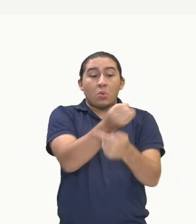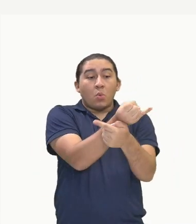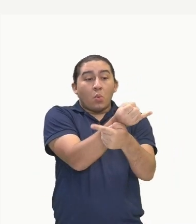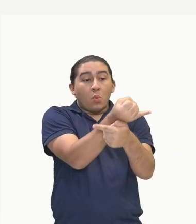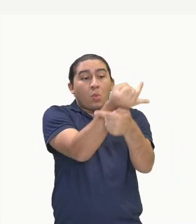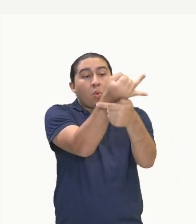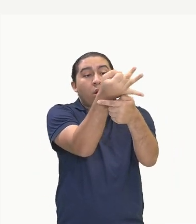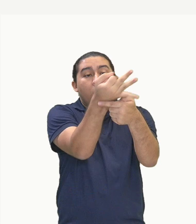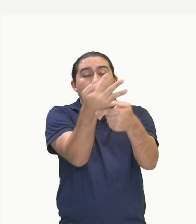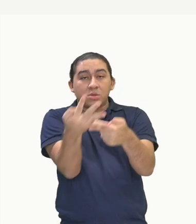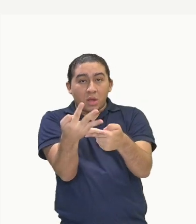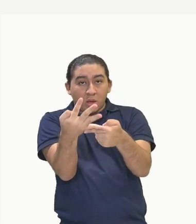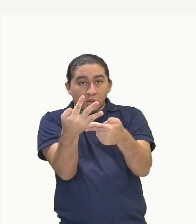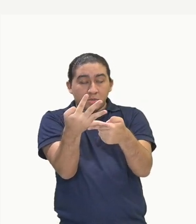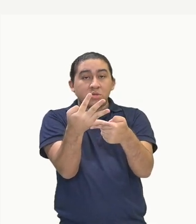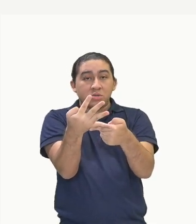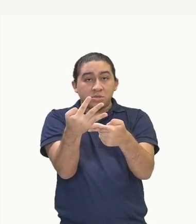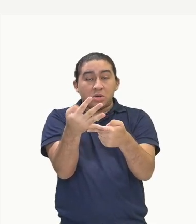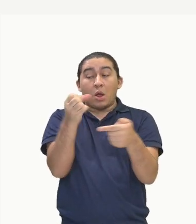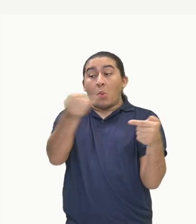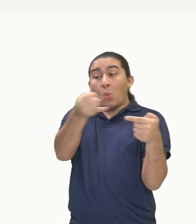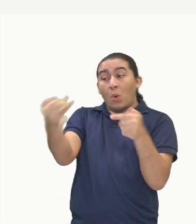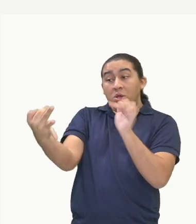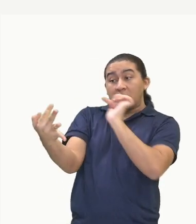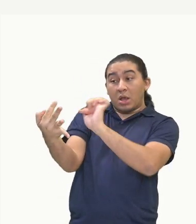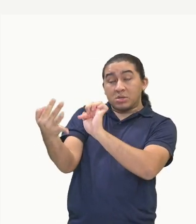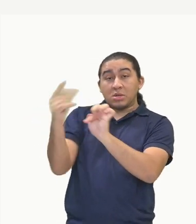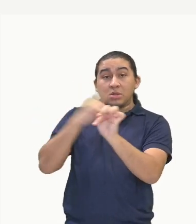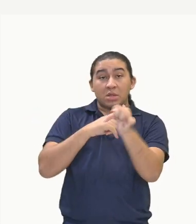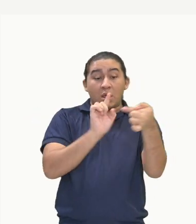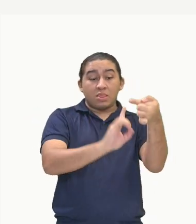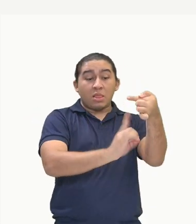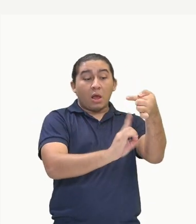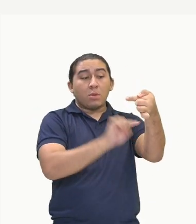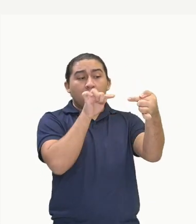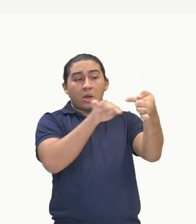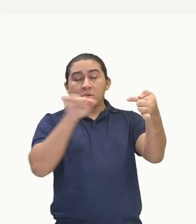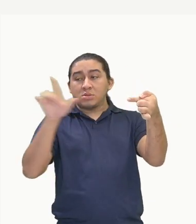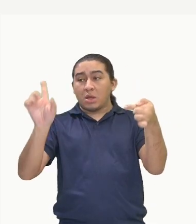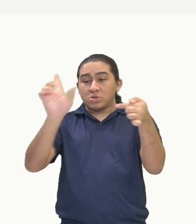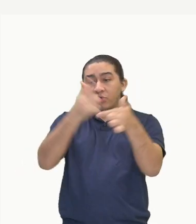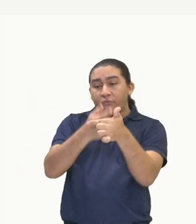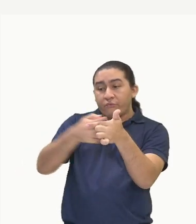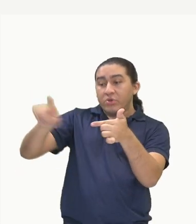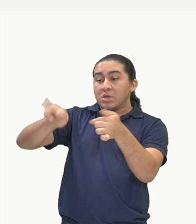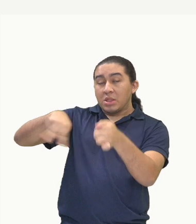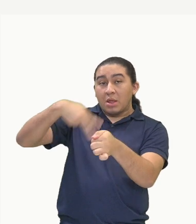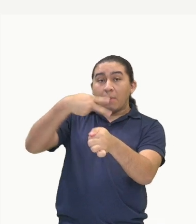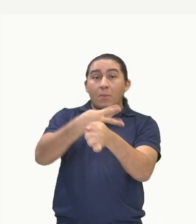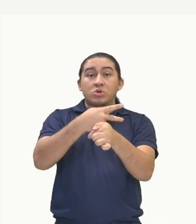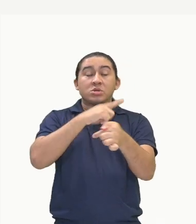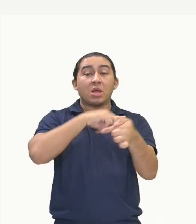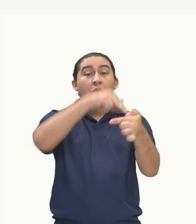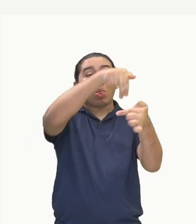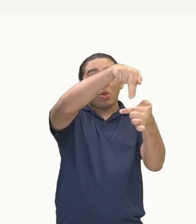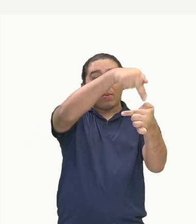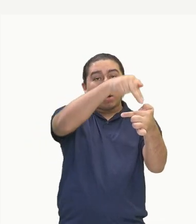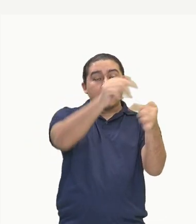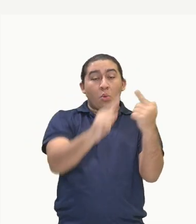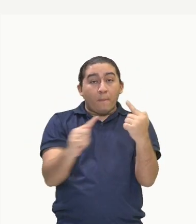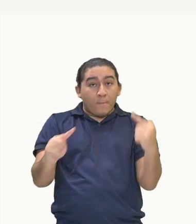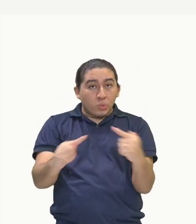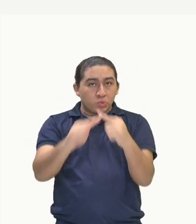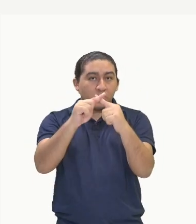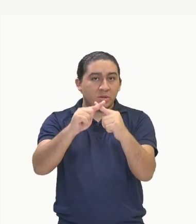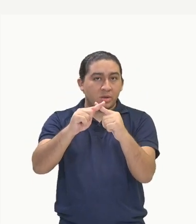quantidade pelo denominador e o resultado você vai multiplicar pelo numerador, como nós fizemos,